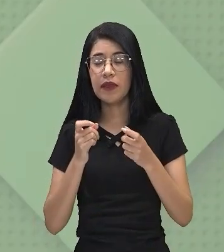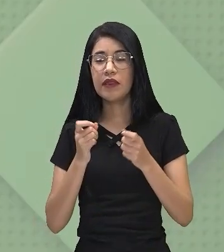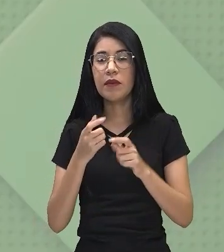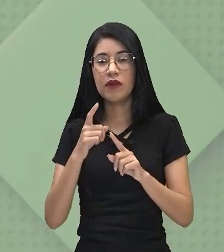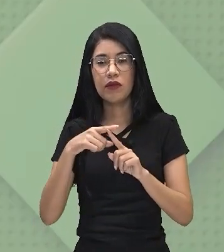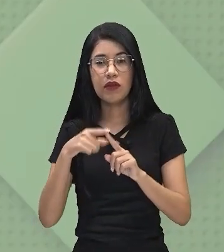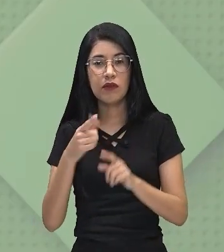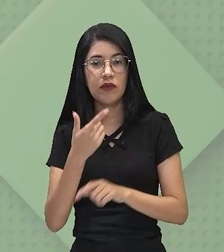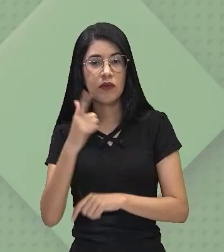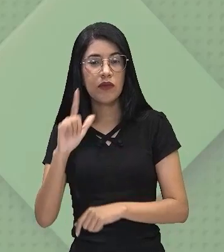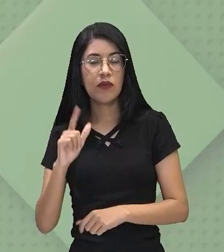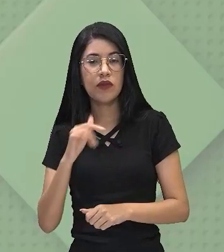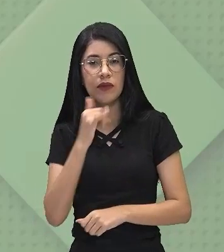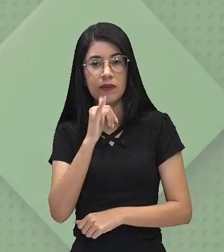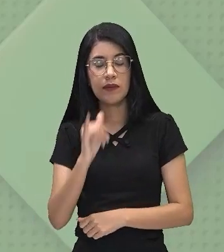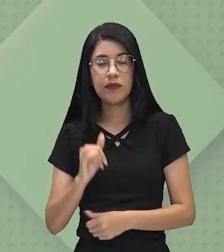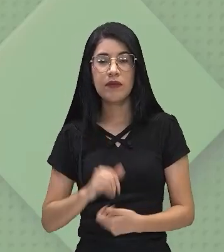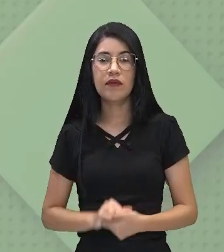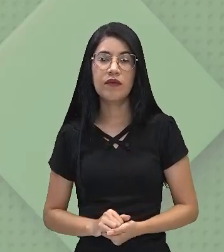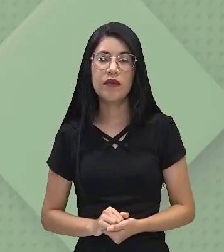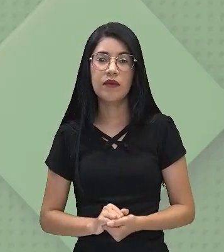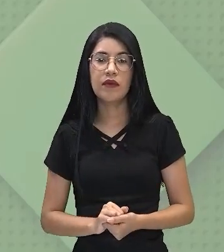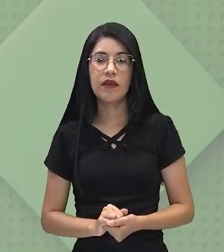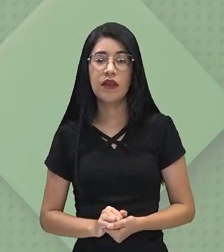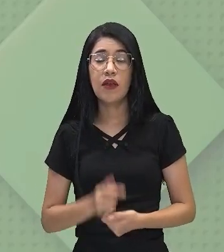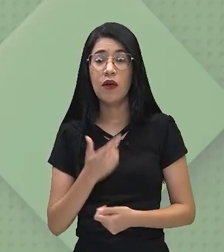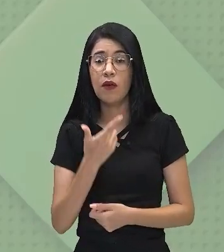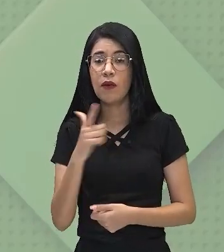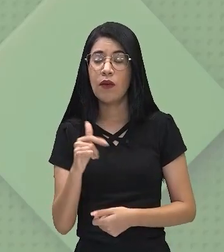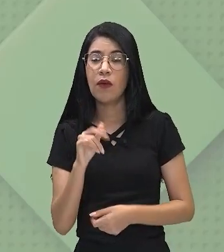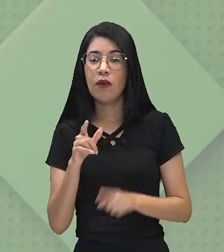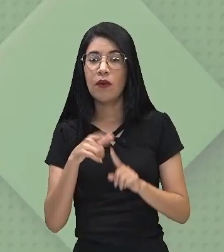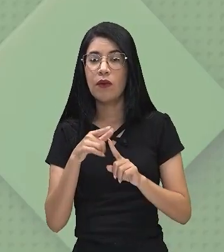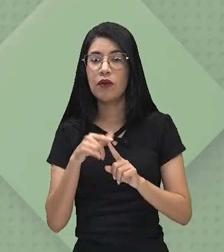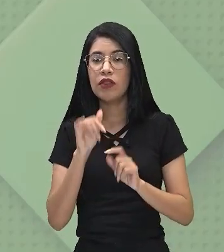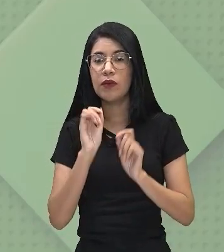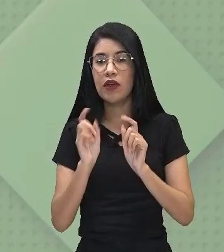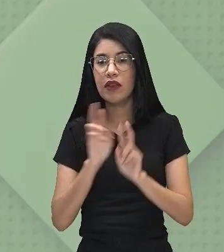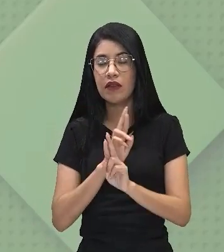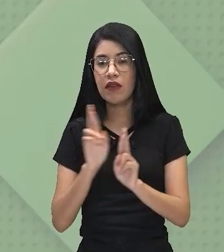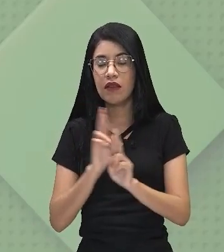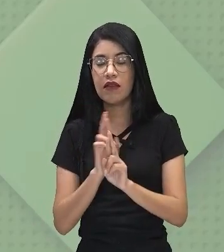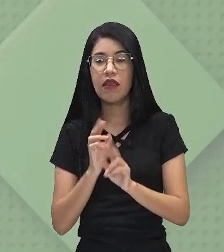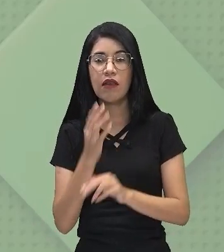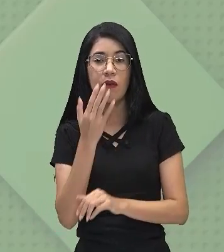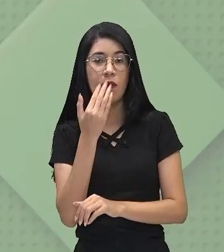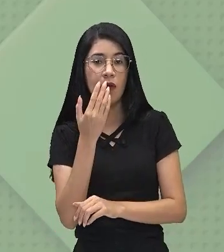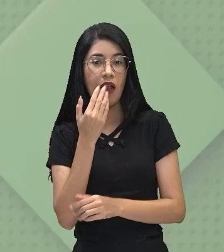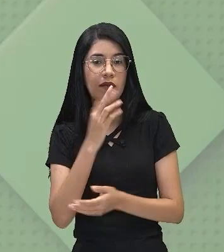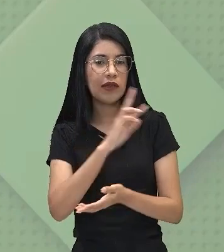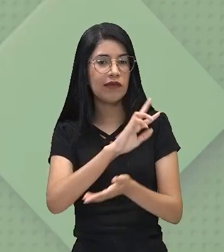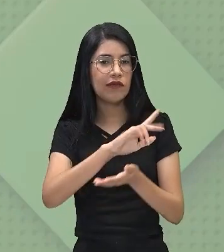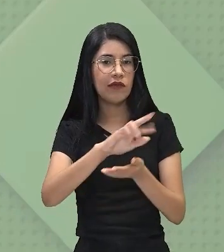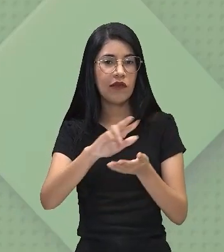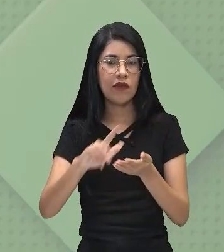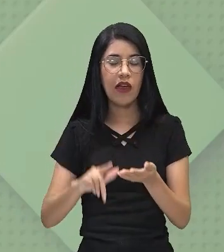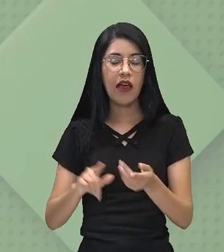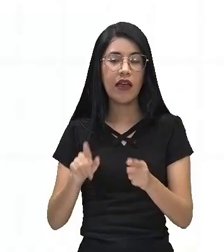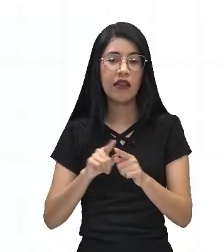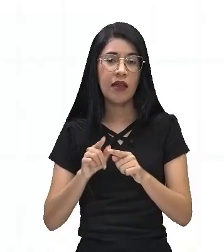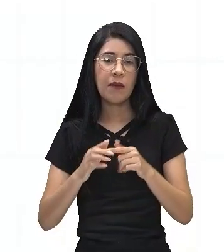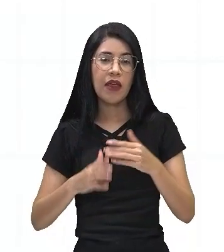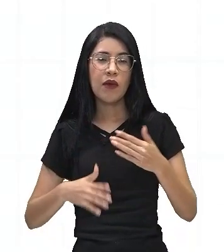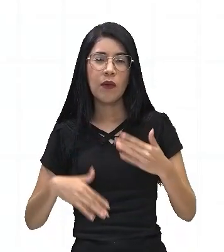de energia. Mas aí a gente também tem um outro tipo de energia que está relacionada com os alimentos, né? Está relacionada aí com o nosso desenvolvimento,